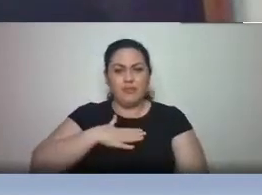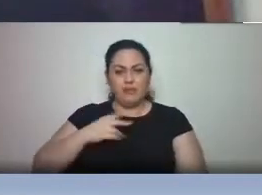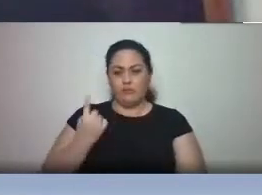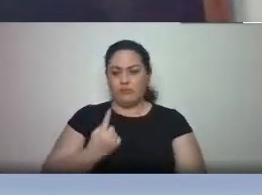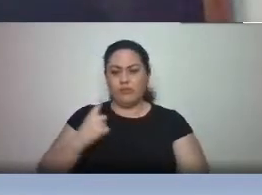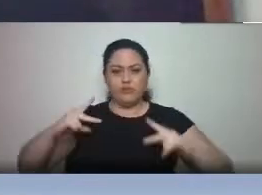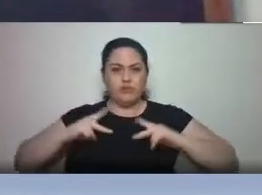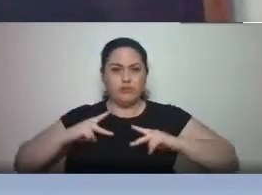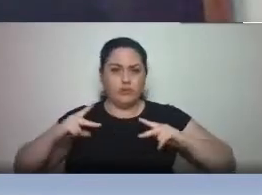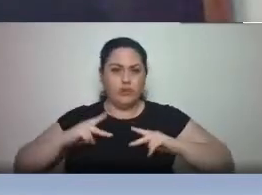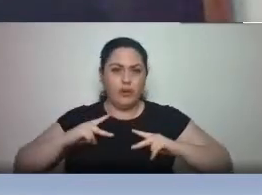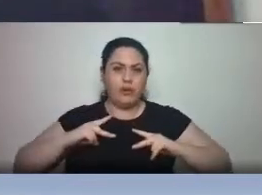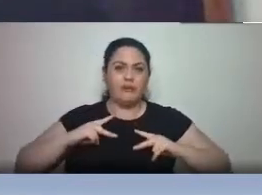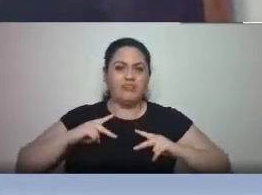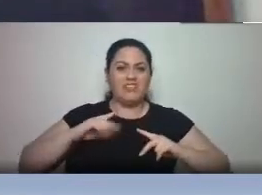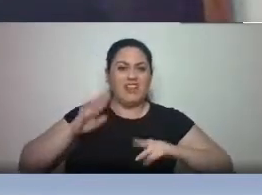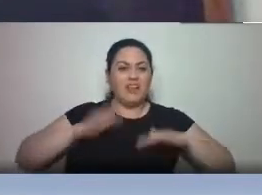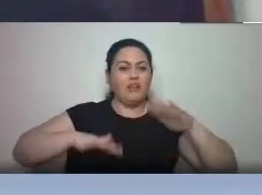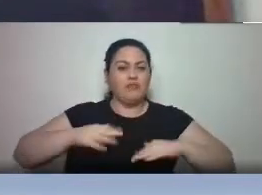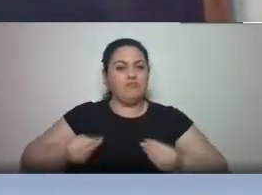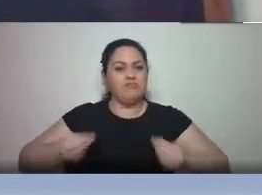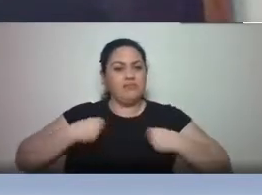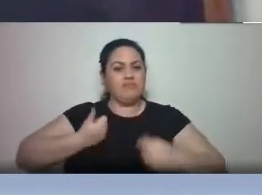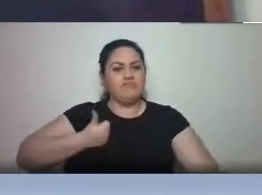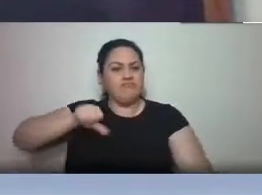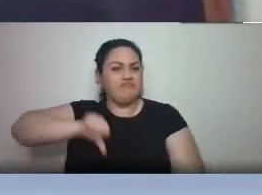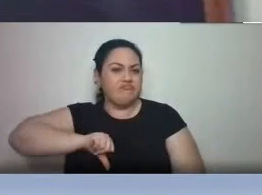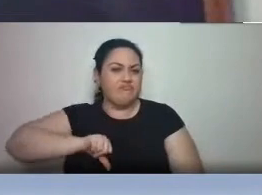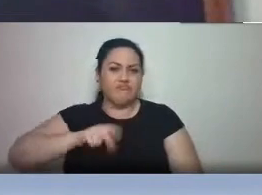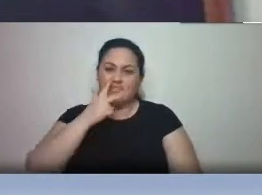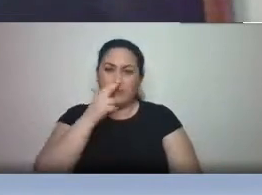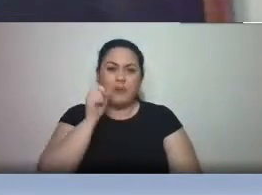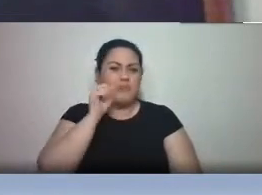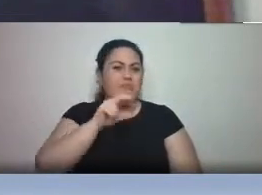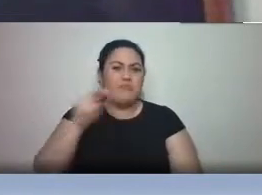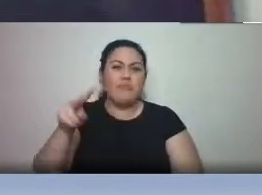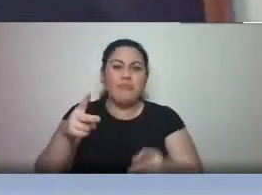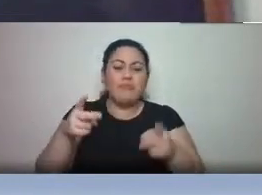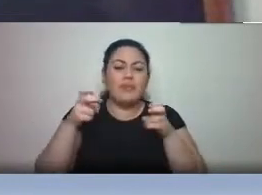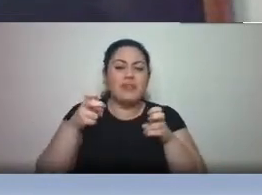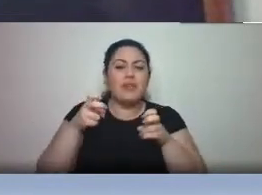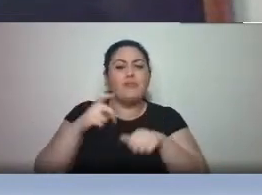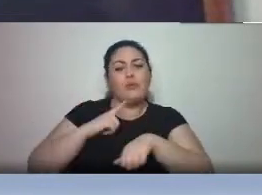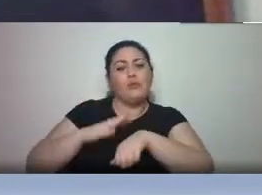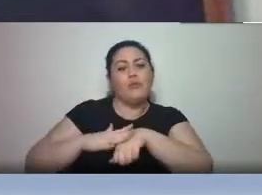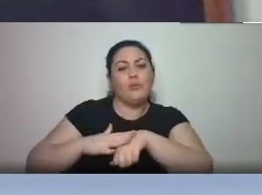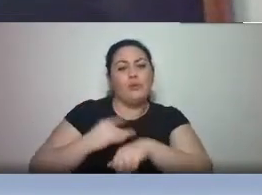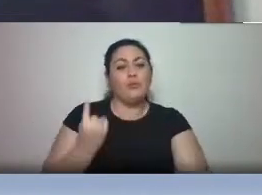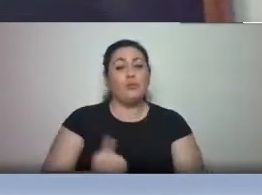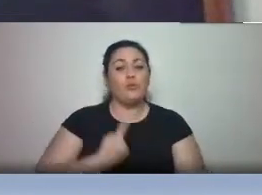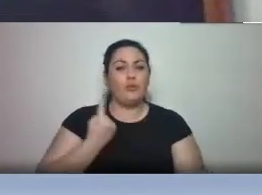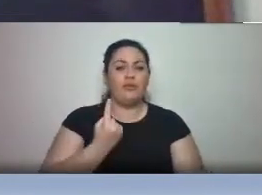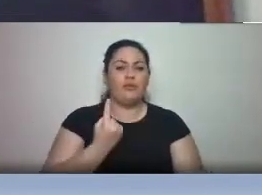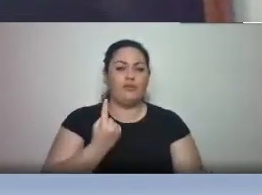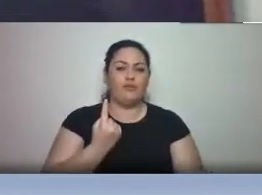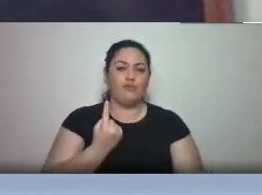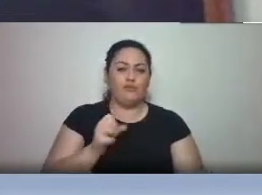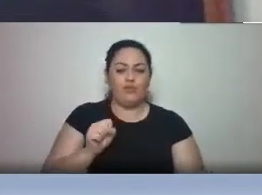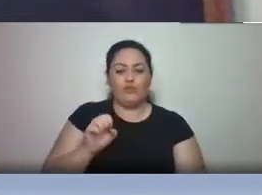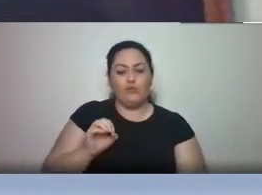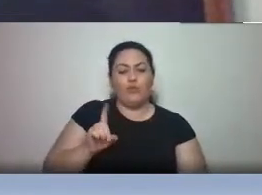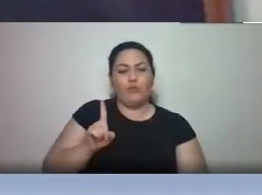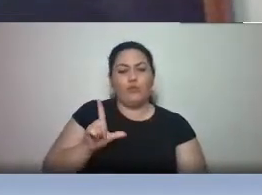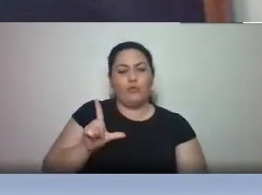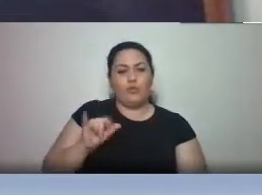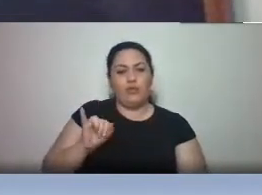e geradoras de mal-estar, como vemos com as patologias da solidão no contemporâneo. Resgatando,